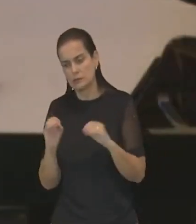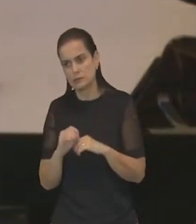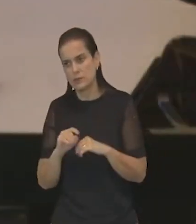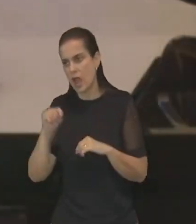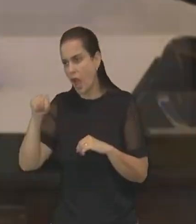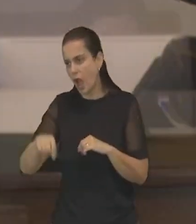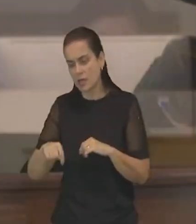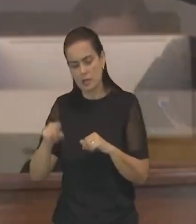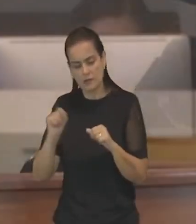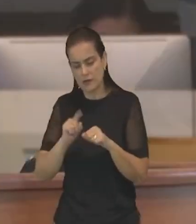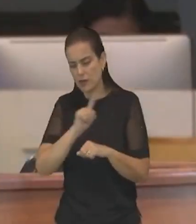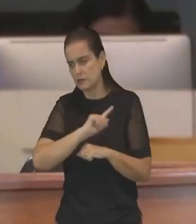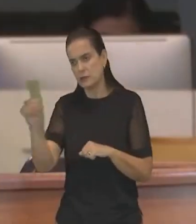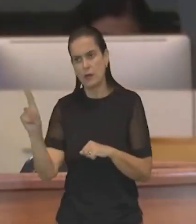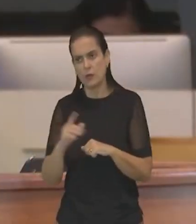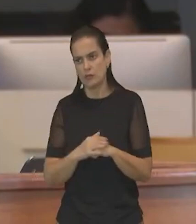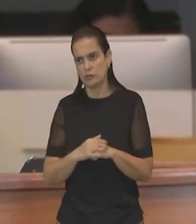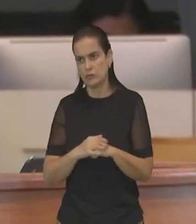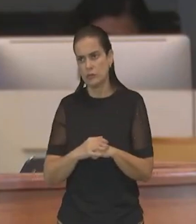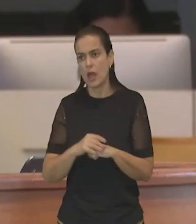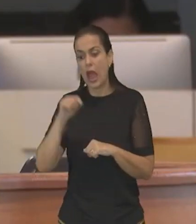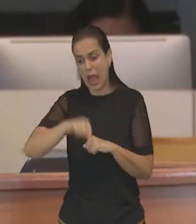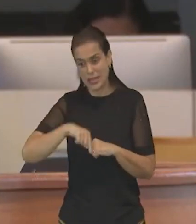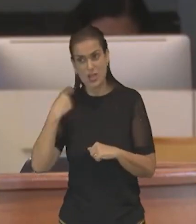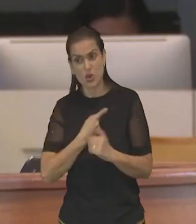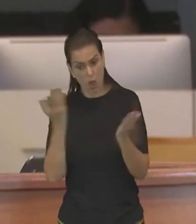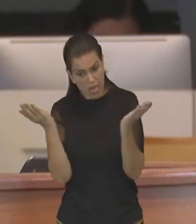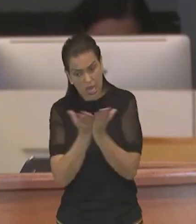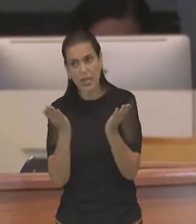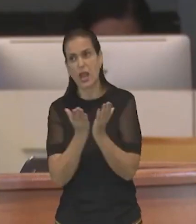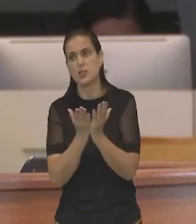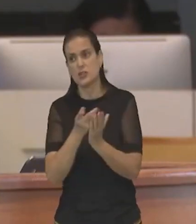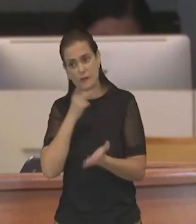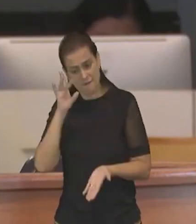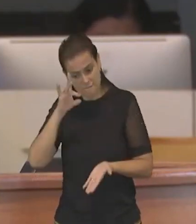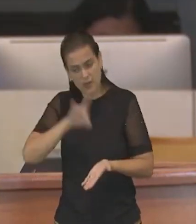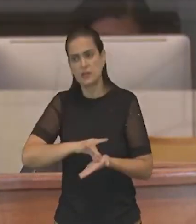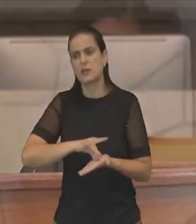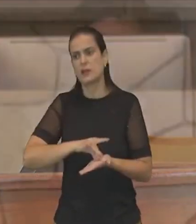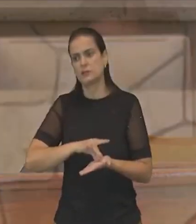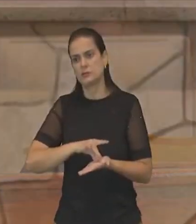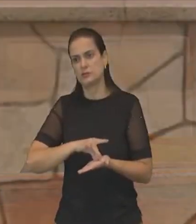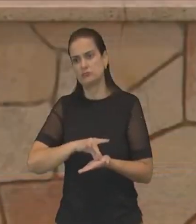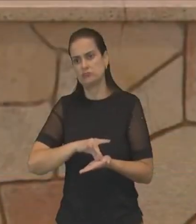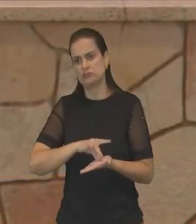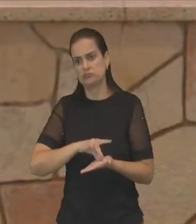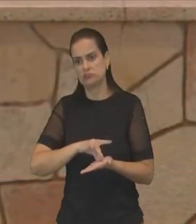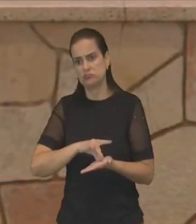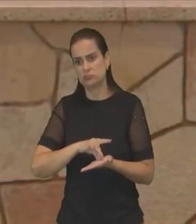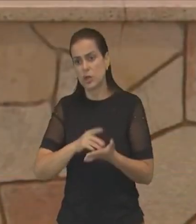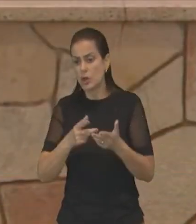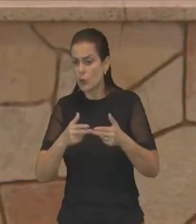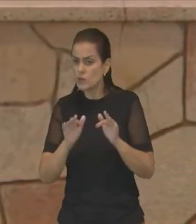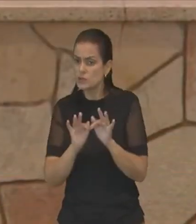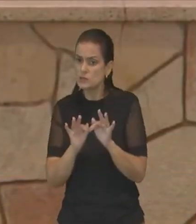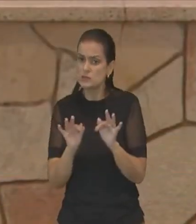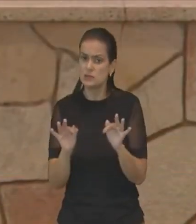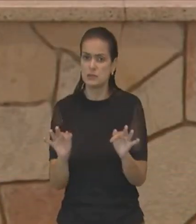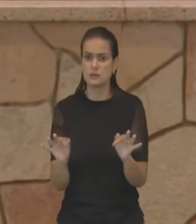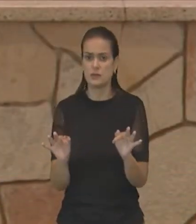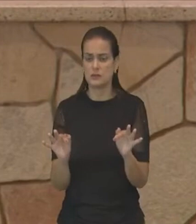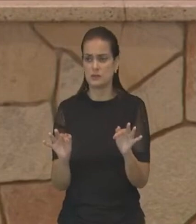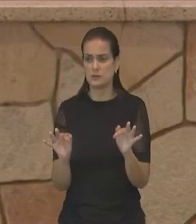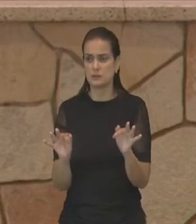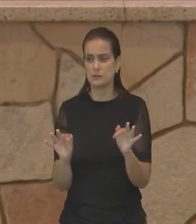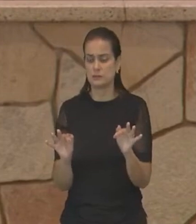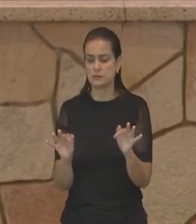isso não, meu amigo, aqui nós somos crentes em Jesus, crentes em Jesus. Coisas simples, né, irmãos? Coisas tão